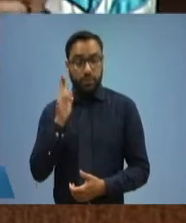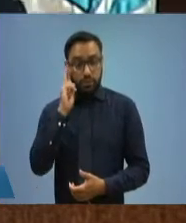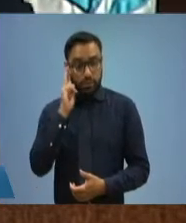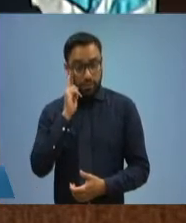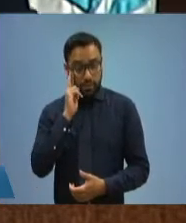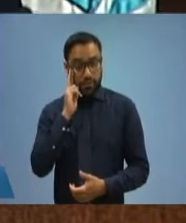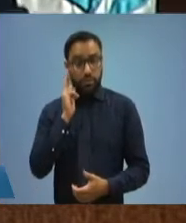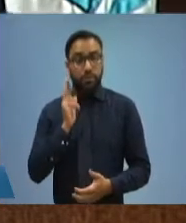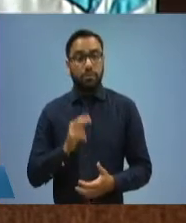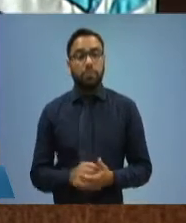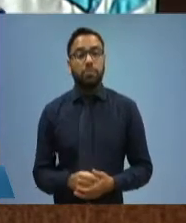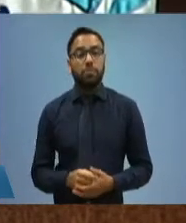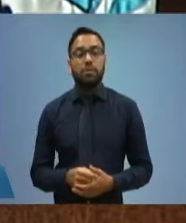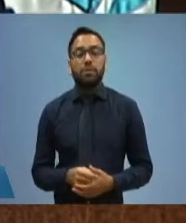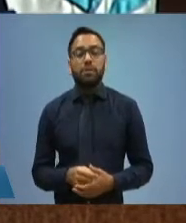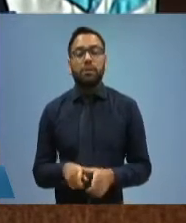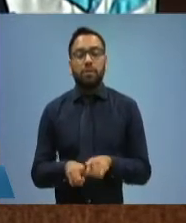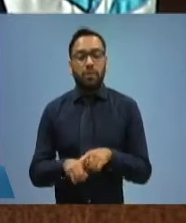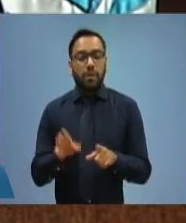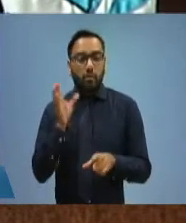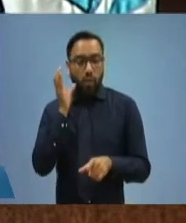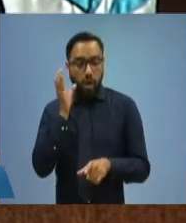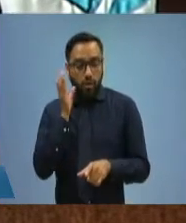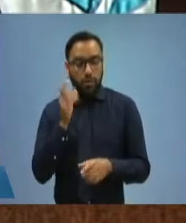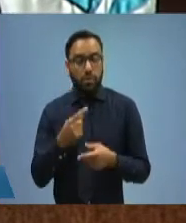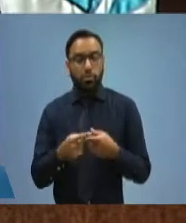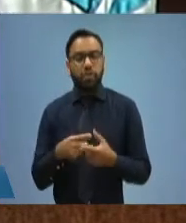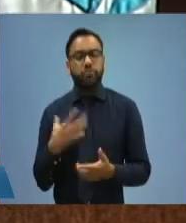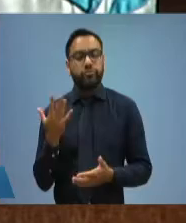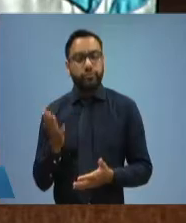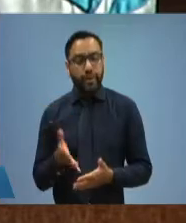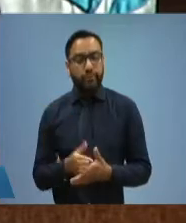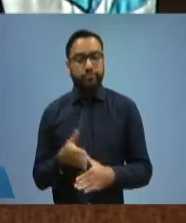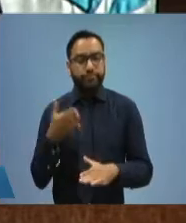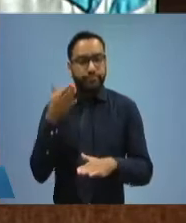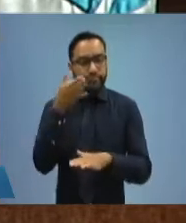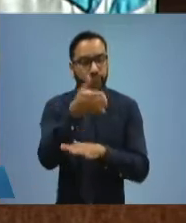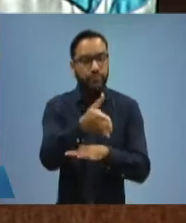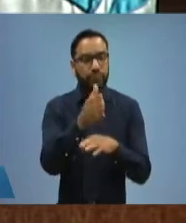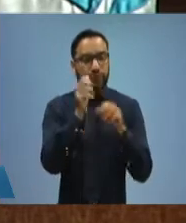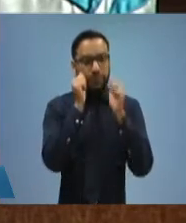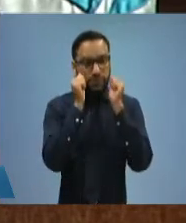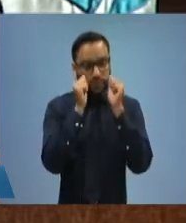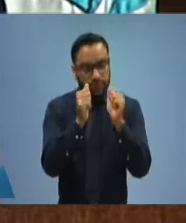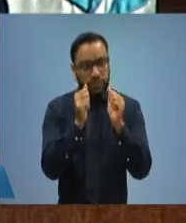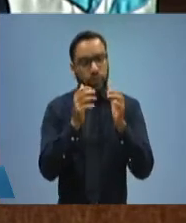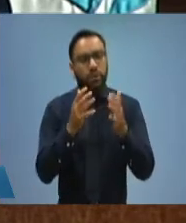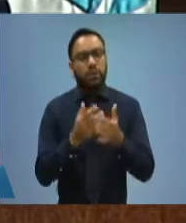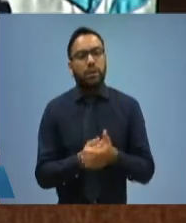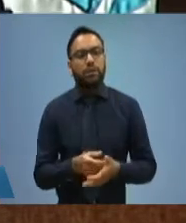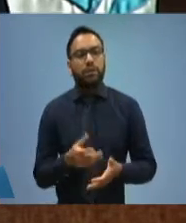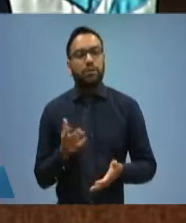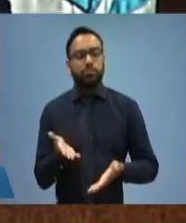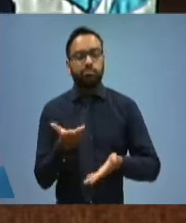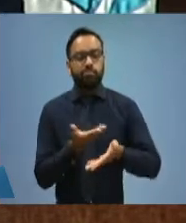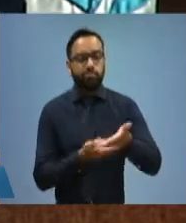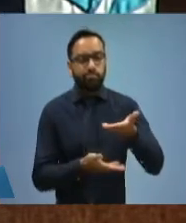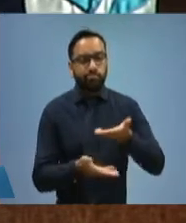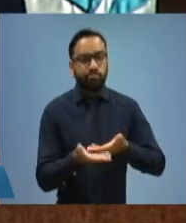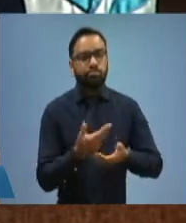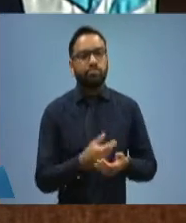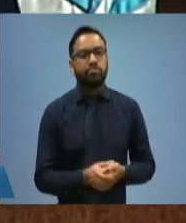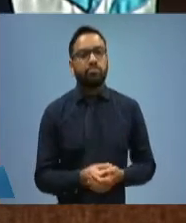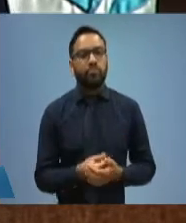do qual nós já procuramos na assessoria, sim, nós já procuramos na assessoria, o movimento teve reunido, foi até